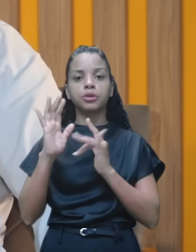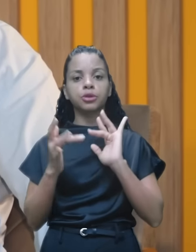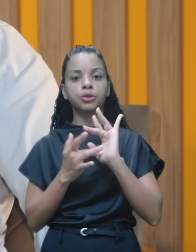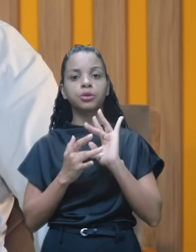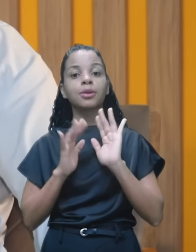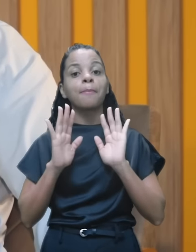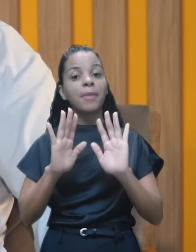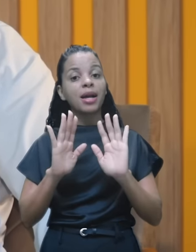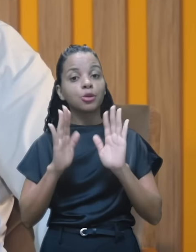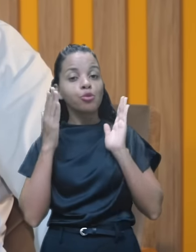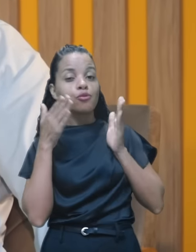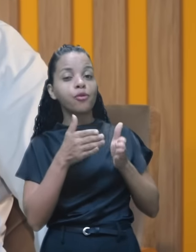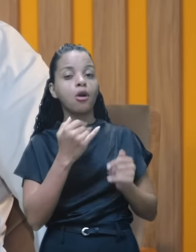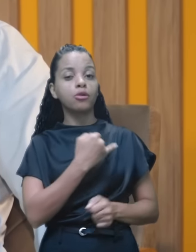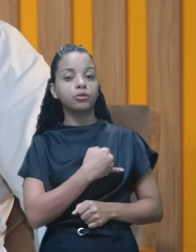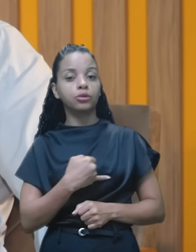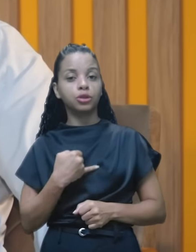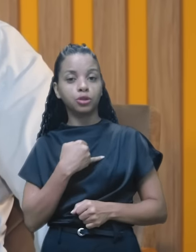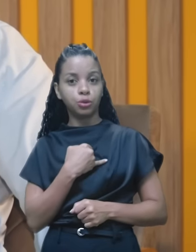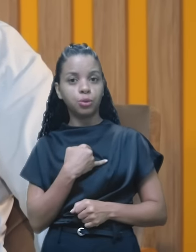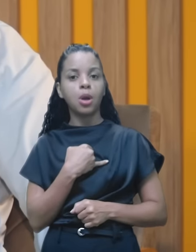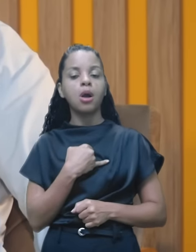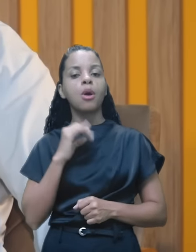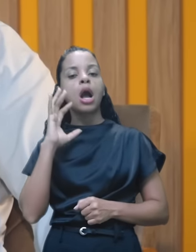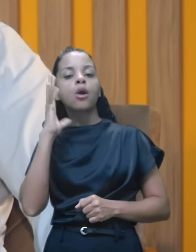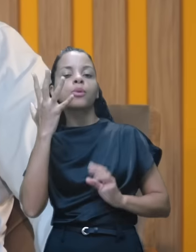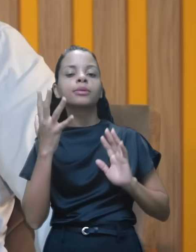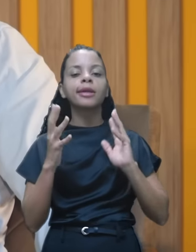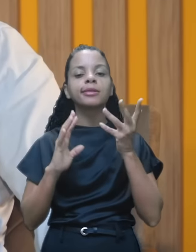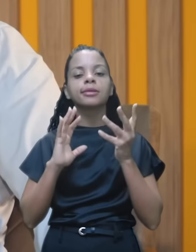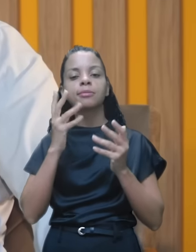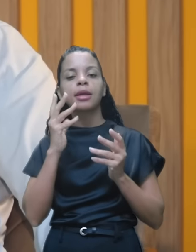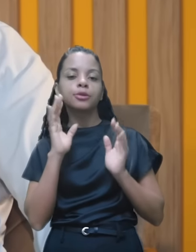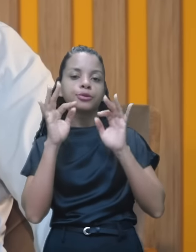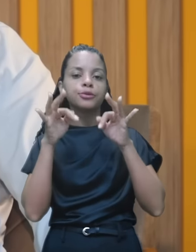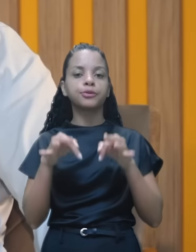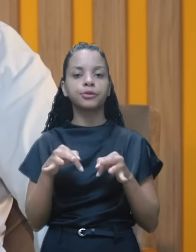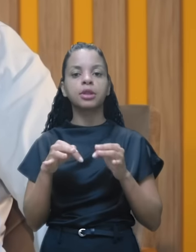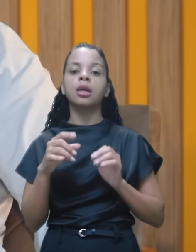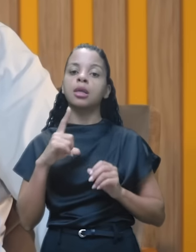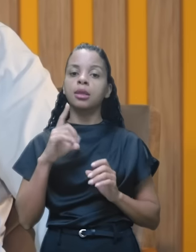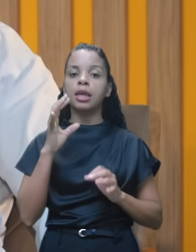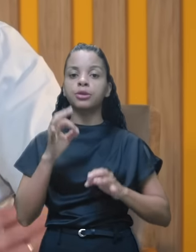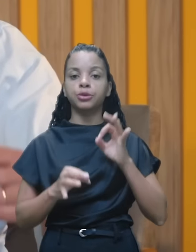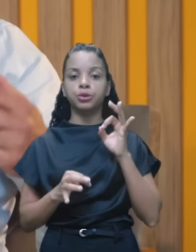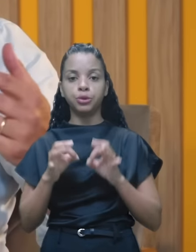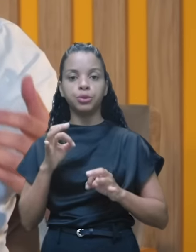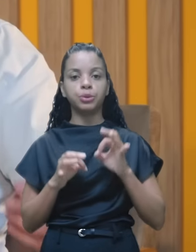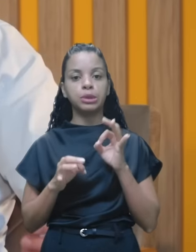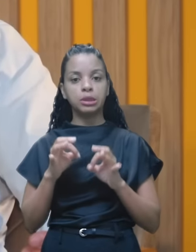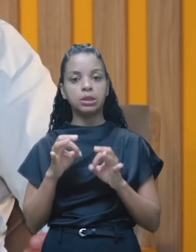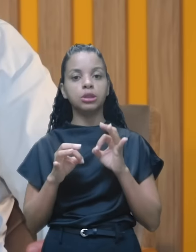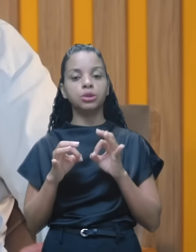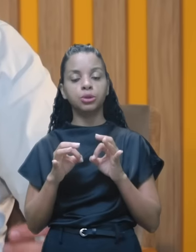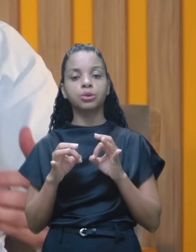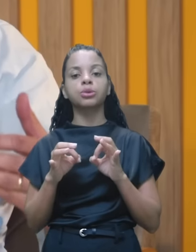Contudo, o Evangelho de João, acontecimentos do tempo do fim, como a ressurreição e o juízo, também podem ser